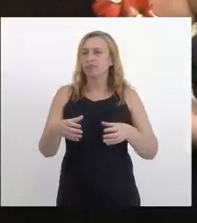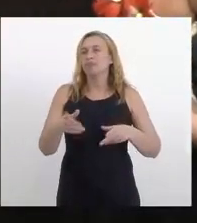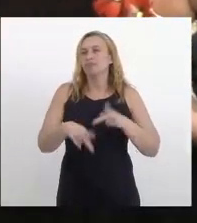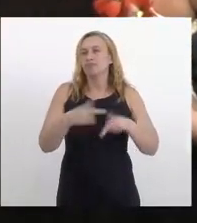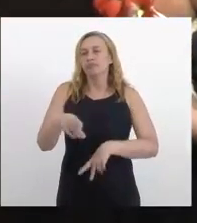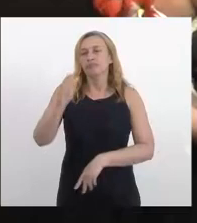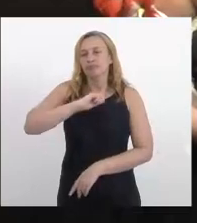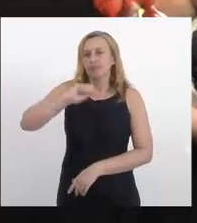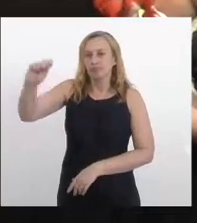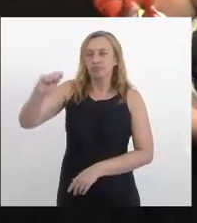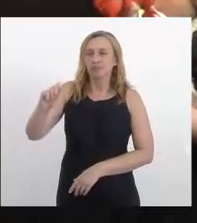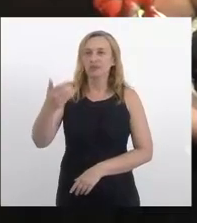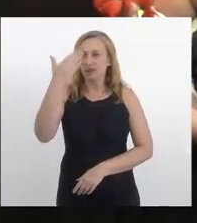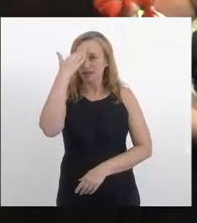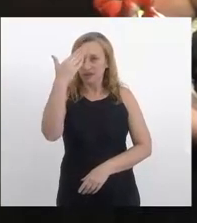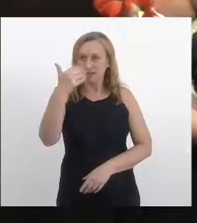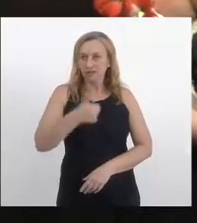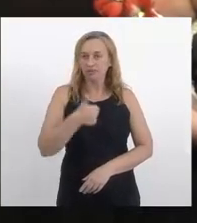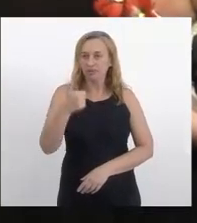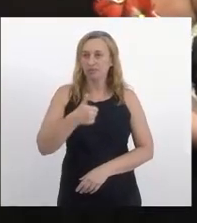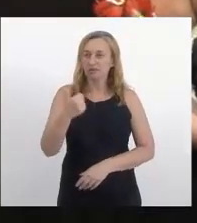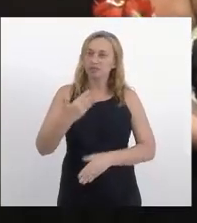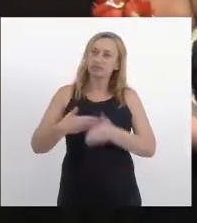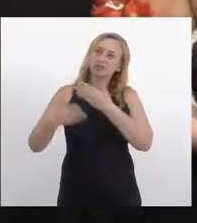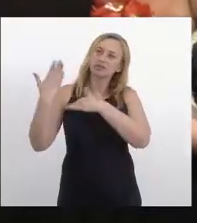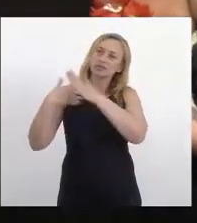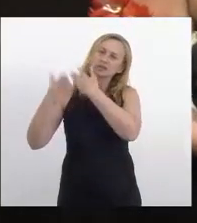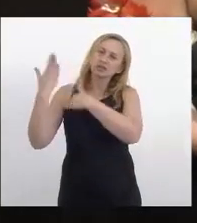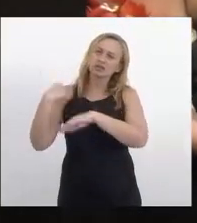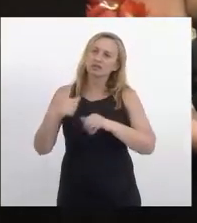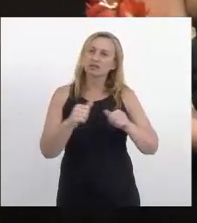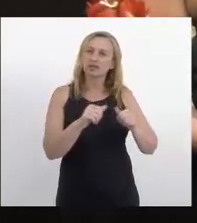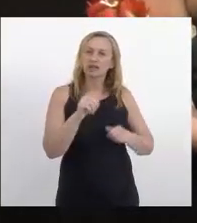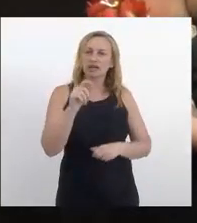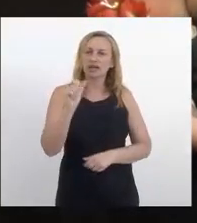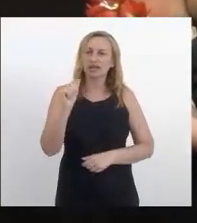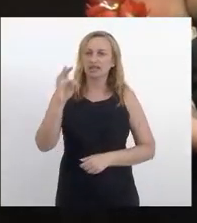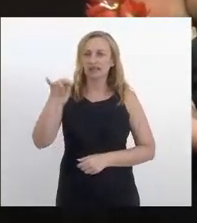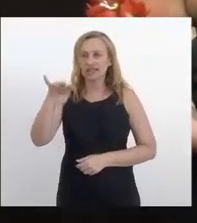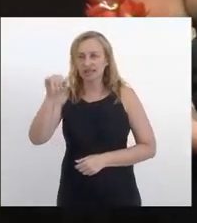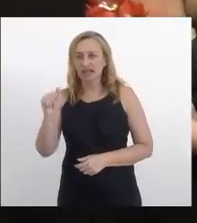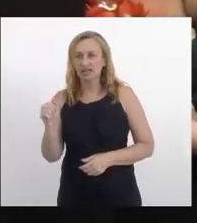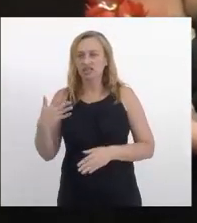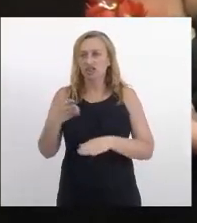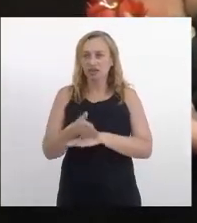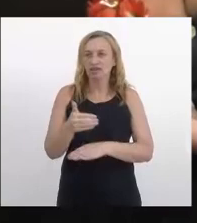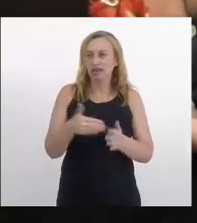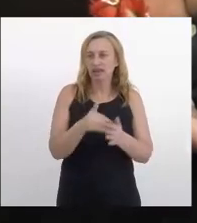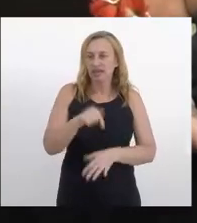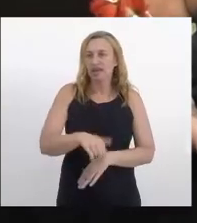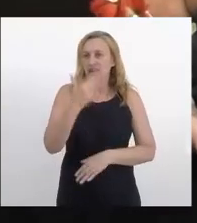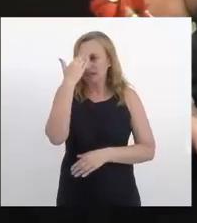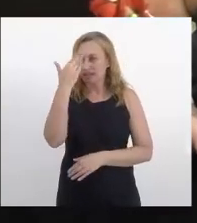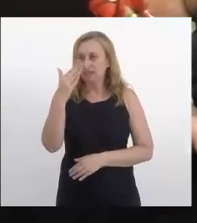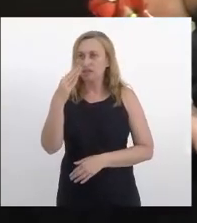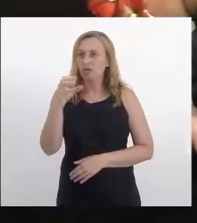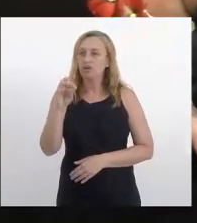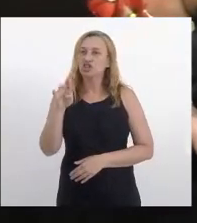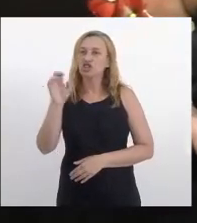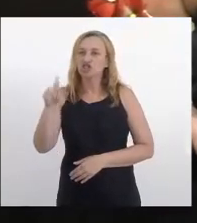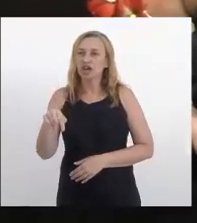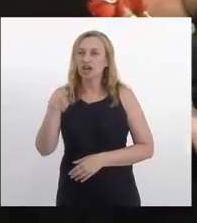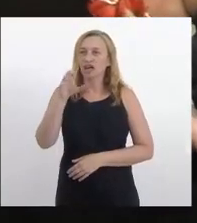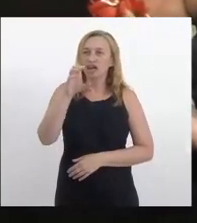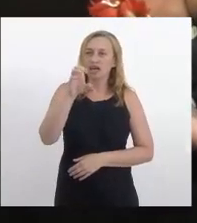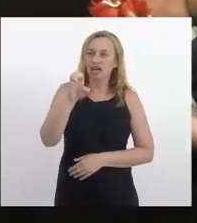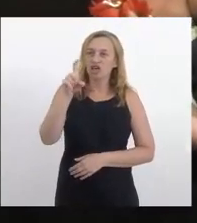agradecer, em primeiro lugar, a minha ancestralidade, que me permitiu chegar até aqui. Eu quero agradecer ao Orixá Exu, que